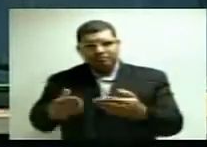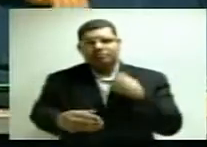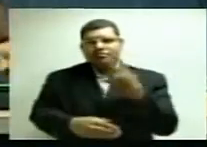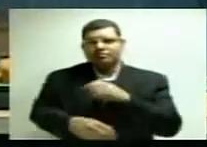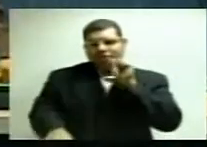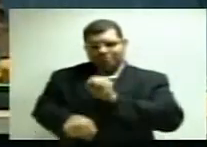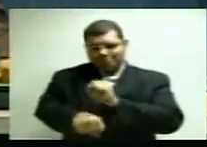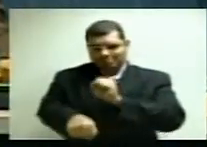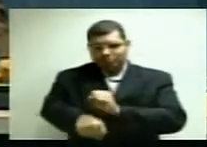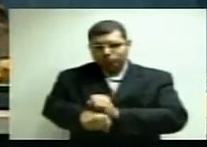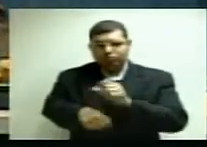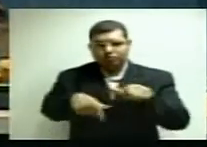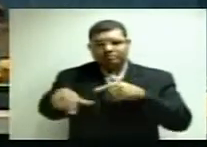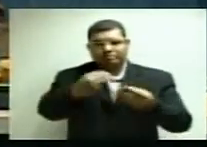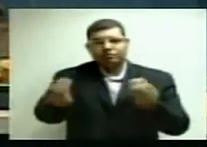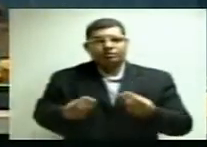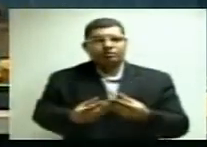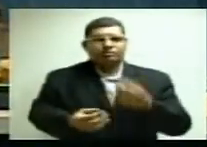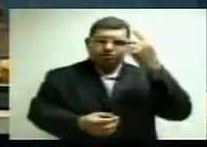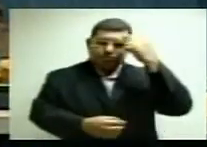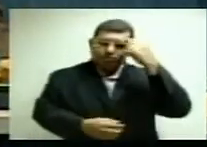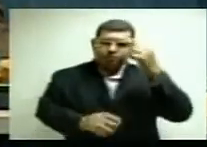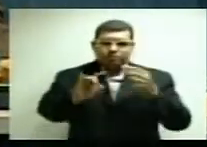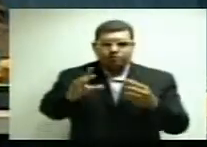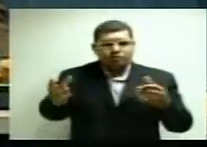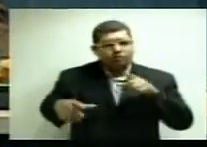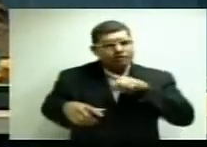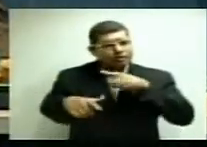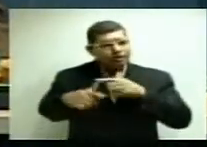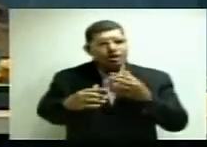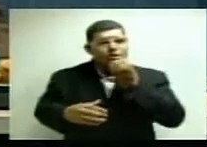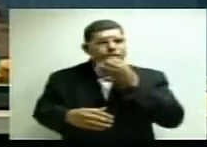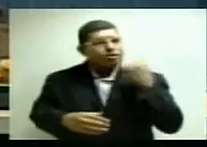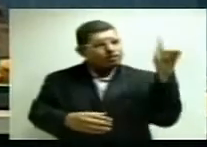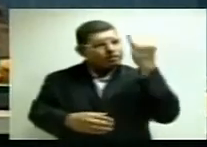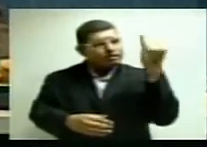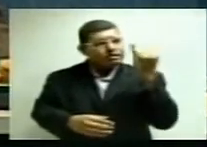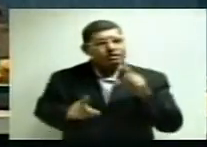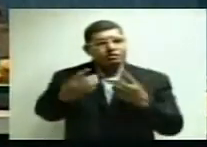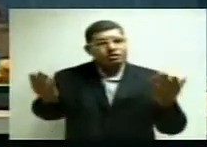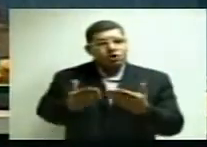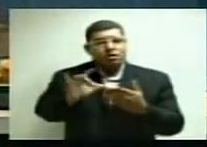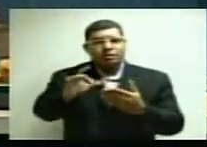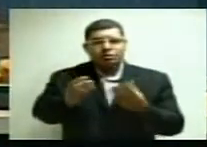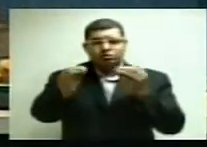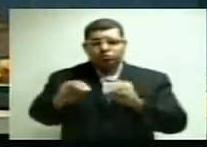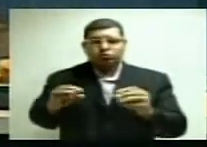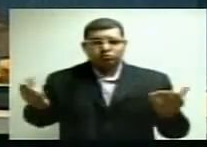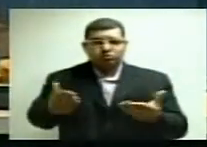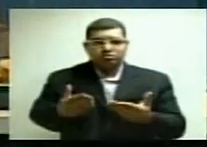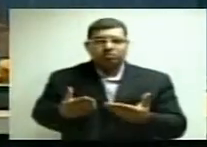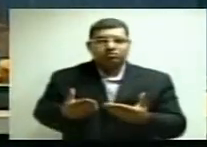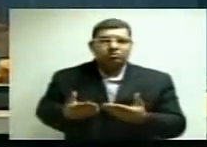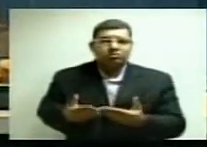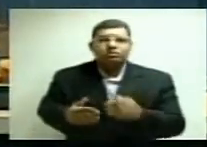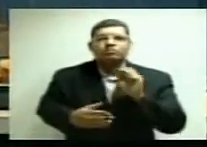nós experimentarmos um modal como esse. Penso que são soluções criativas, mas só aplica soluções